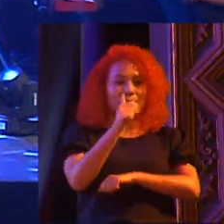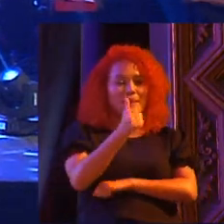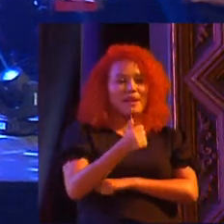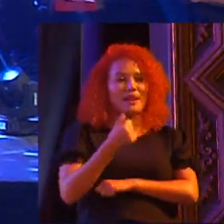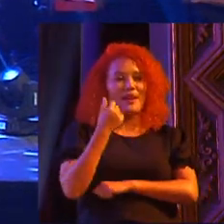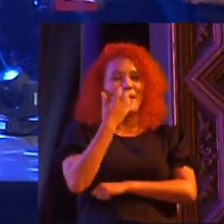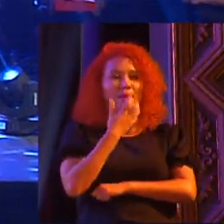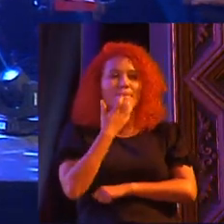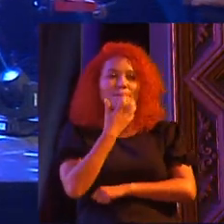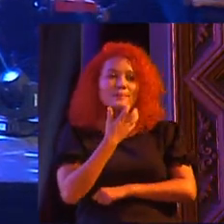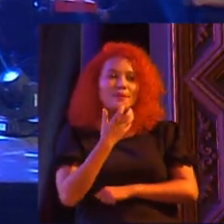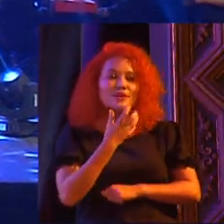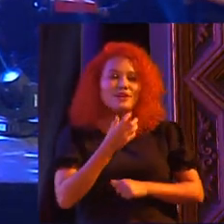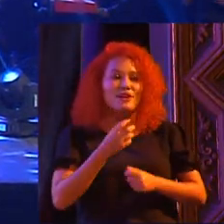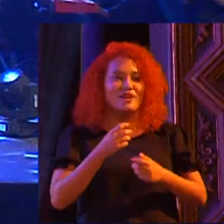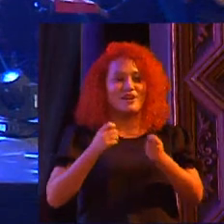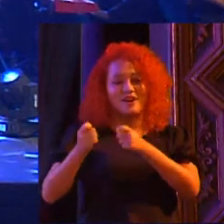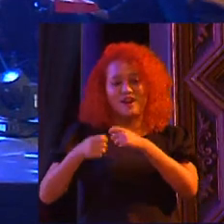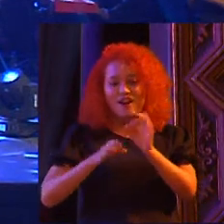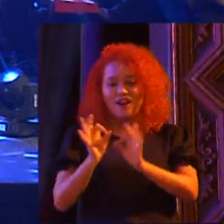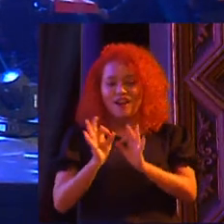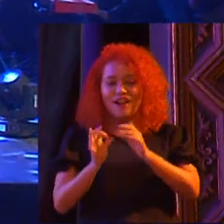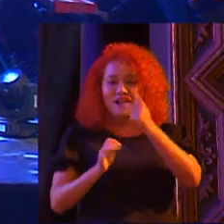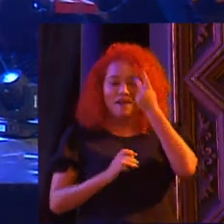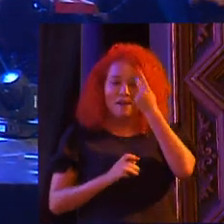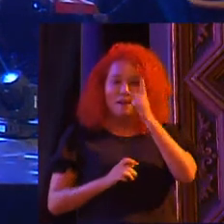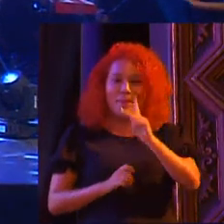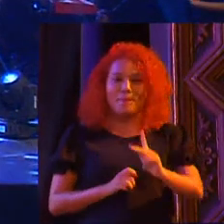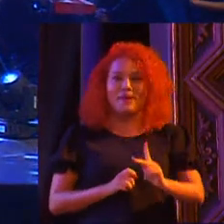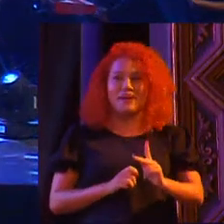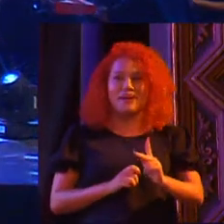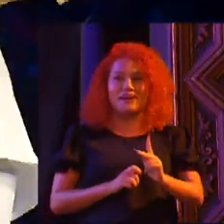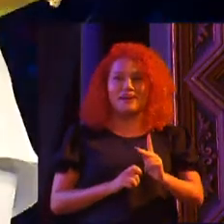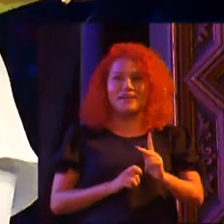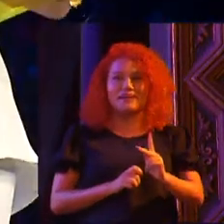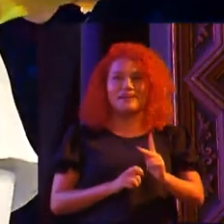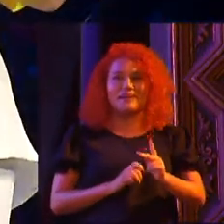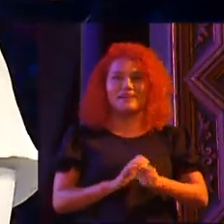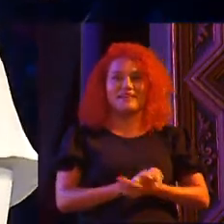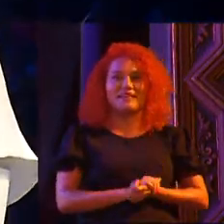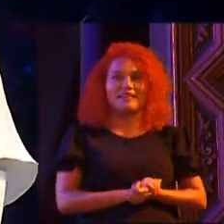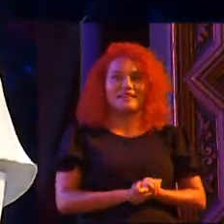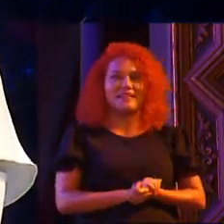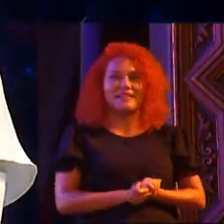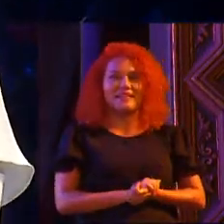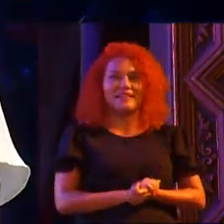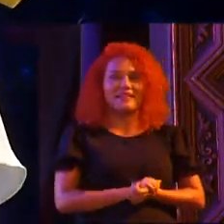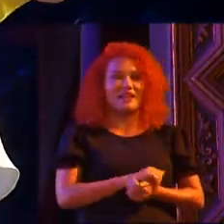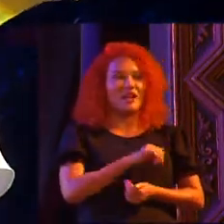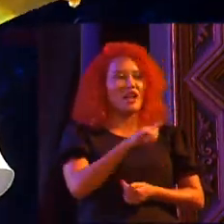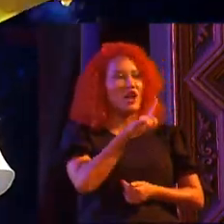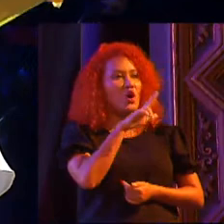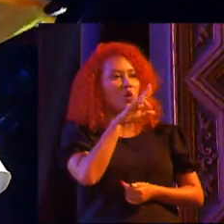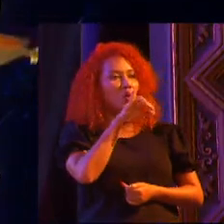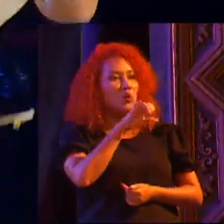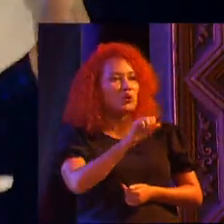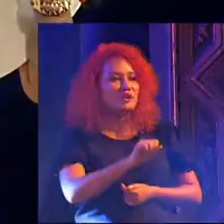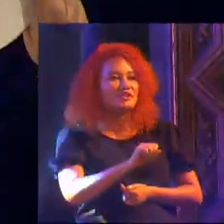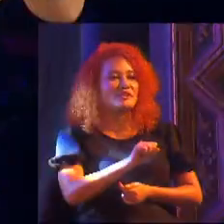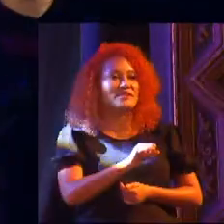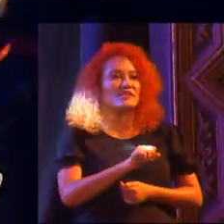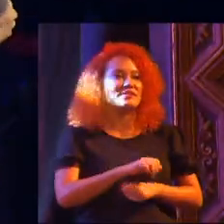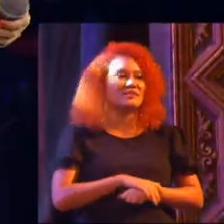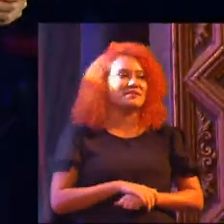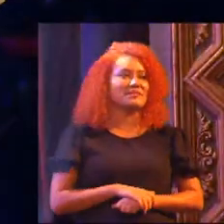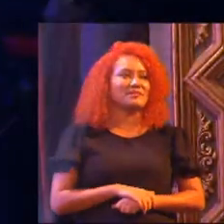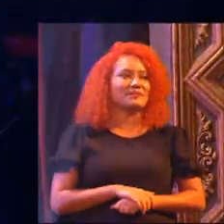musical vai para... Juliana, quem? Luiz Pardal, álbum